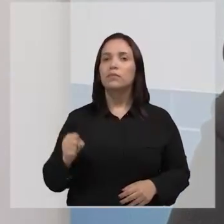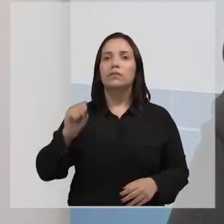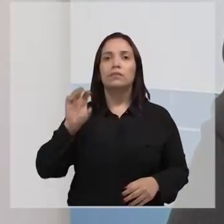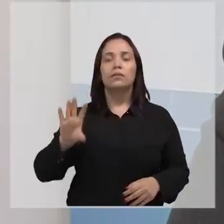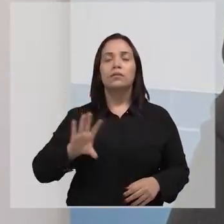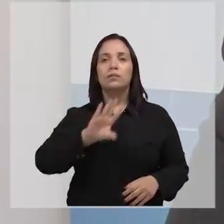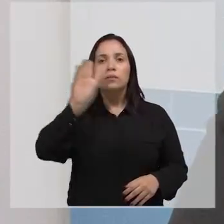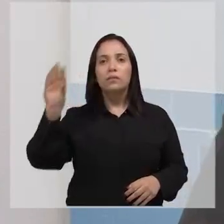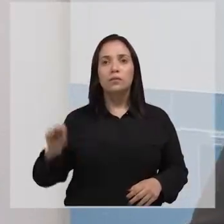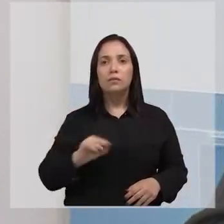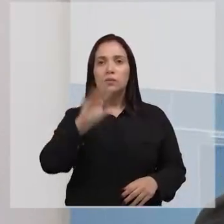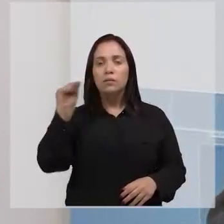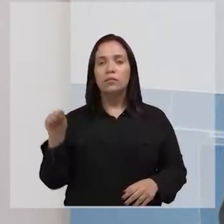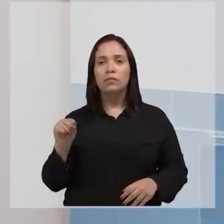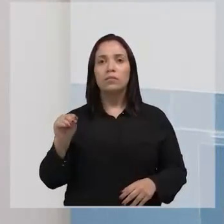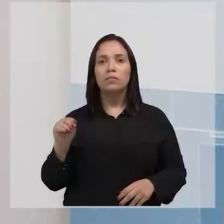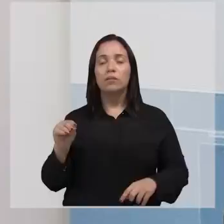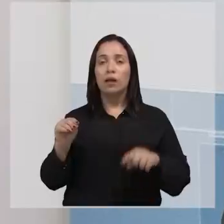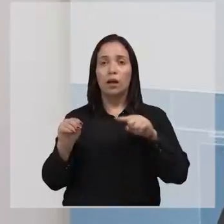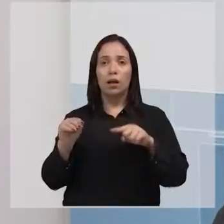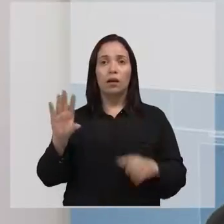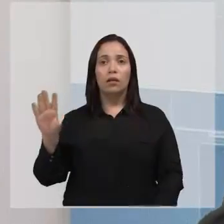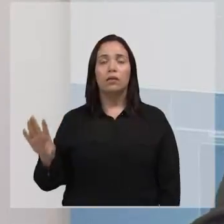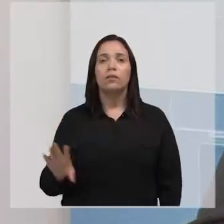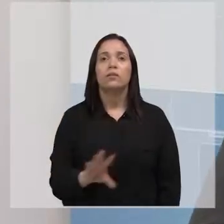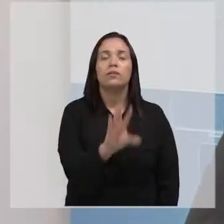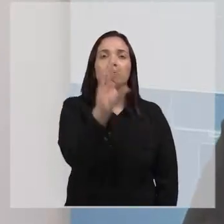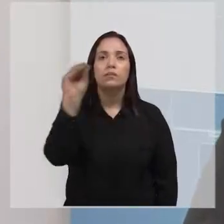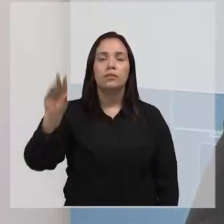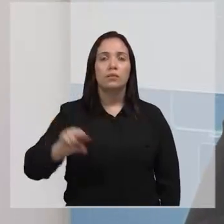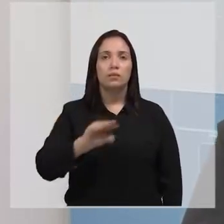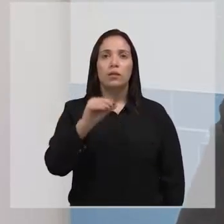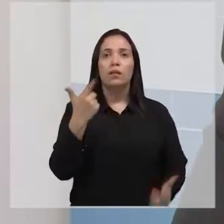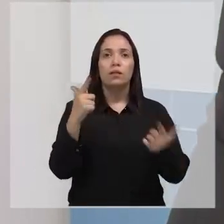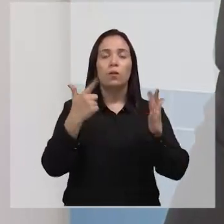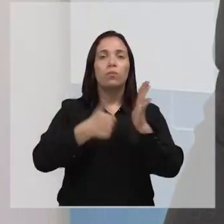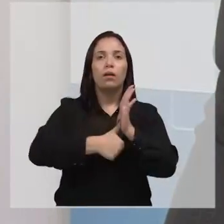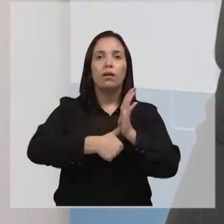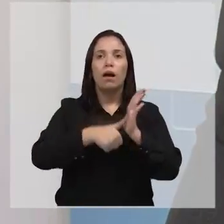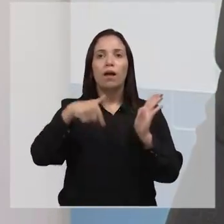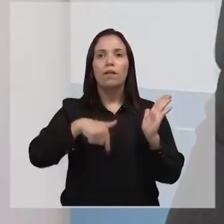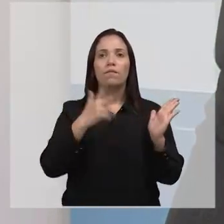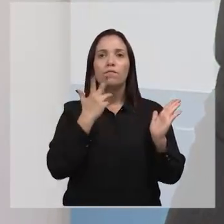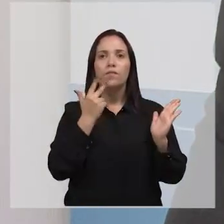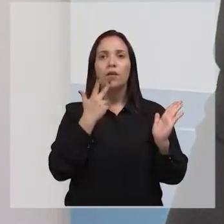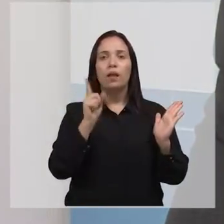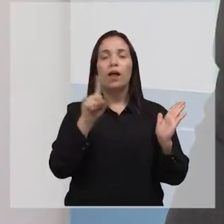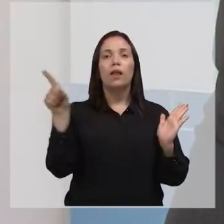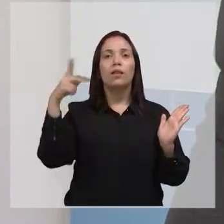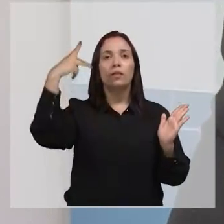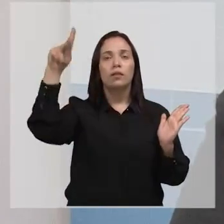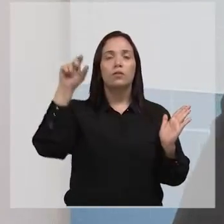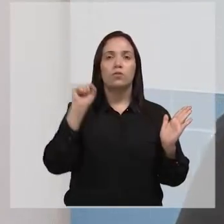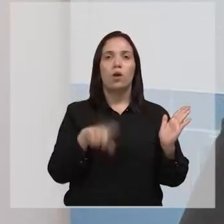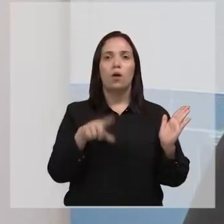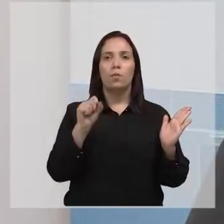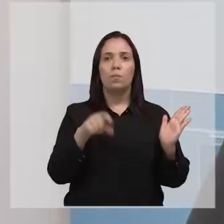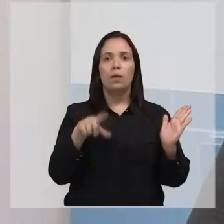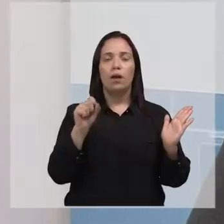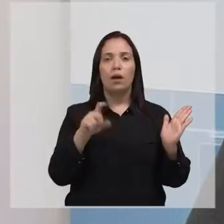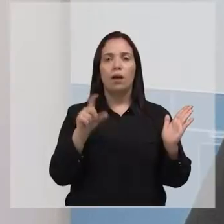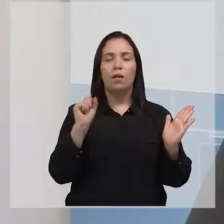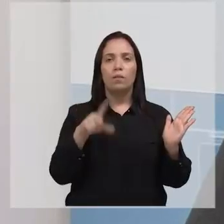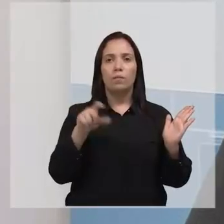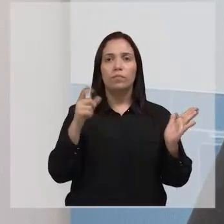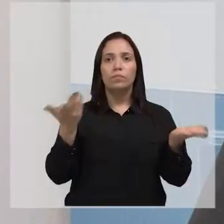prefeito de Fortaleza, ele nem título em Fortaleza tinha. Ele era O de título Sobral. dele é de Sobral. Mesma coisa ele fez lançando o